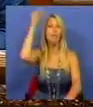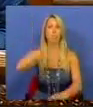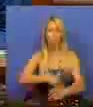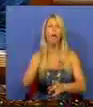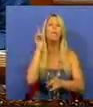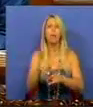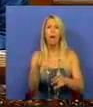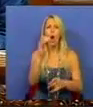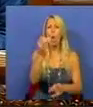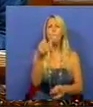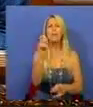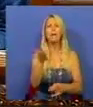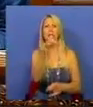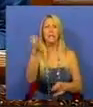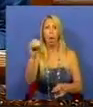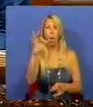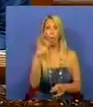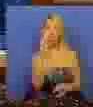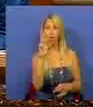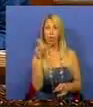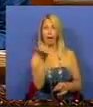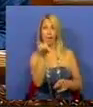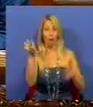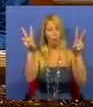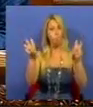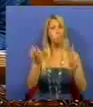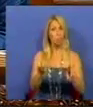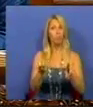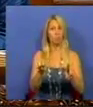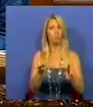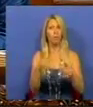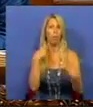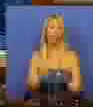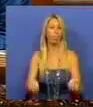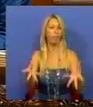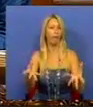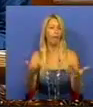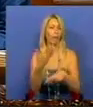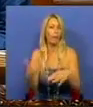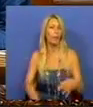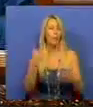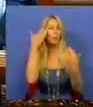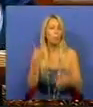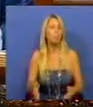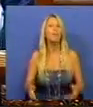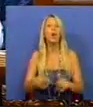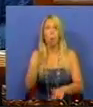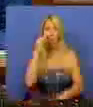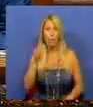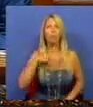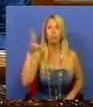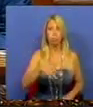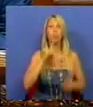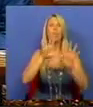Furacão. O Banco de Portugal foi passivo não só porque não procurou a informação que podia ter obtido se quisesse ter